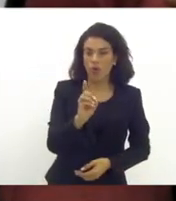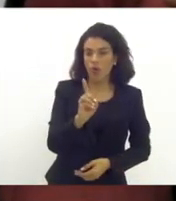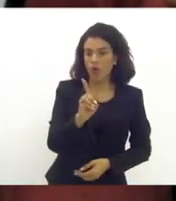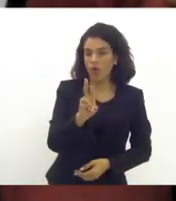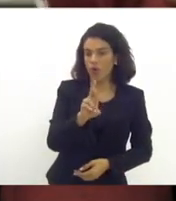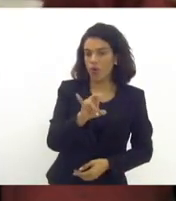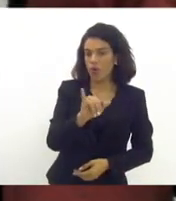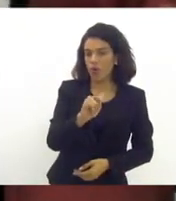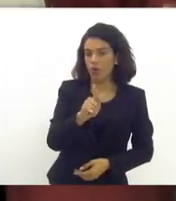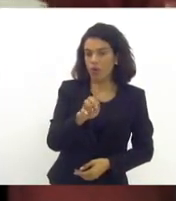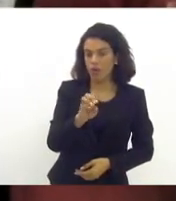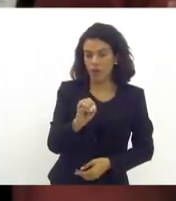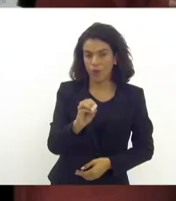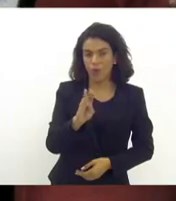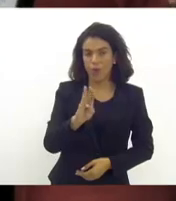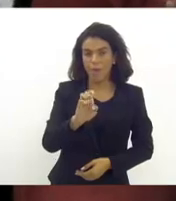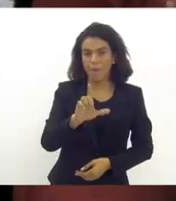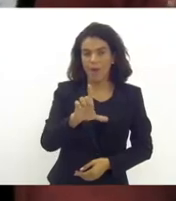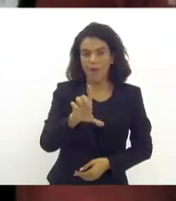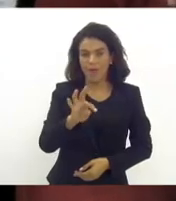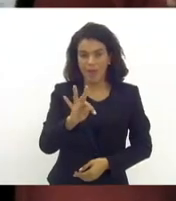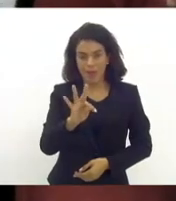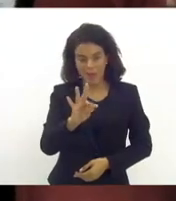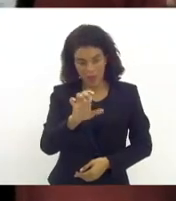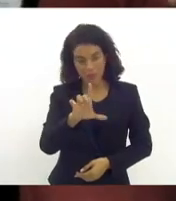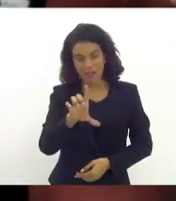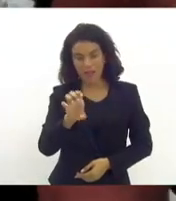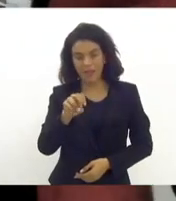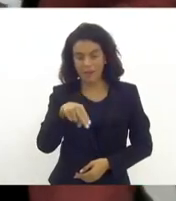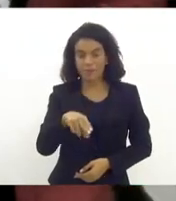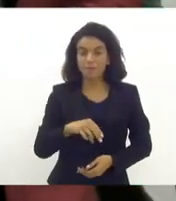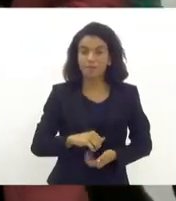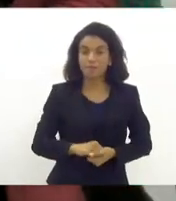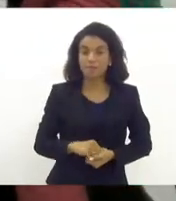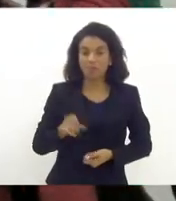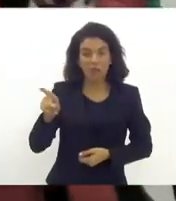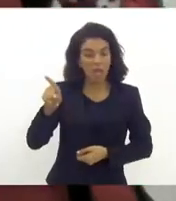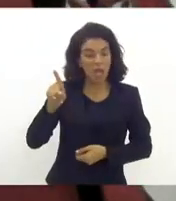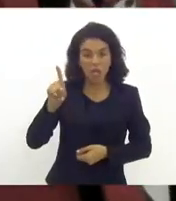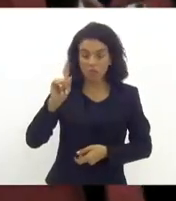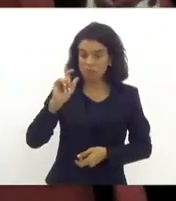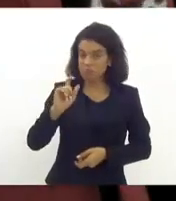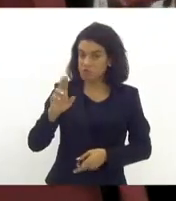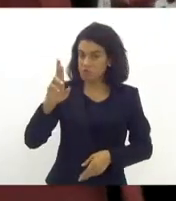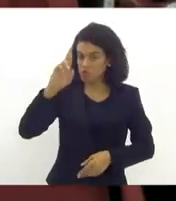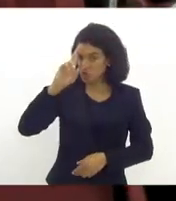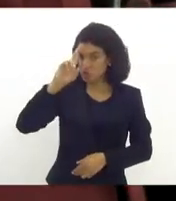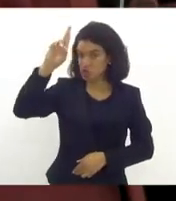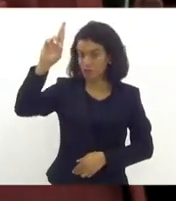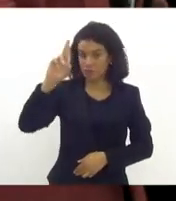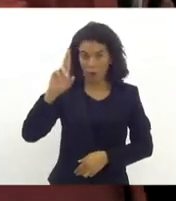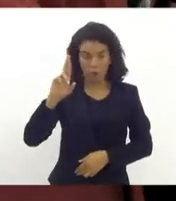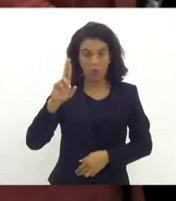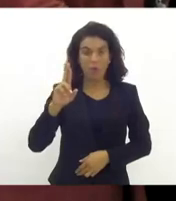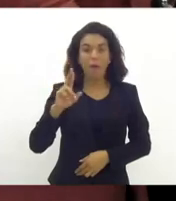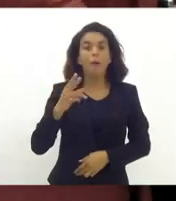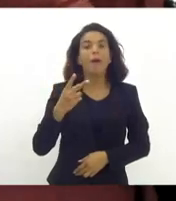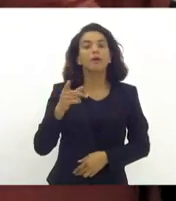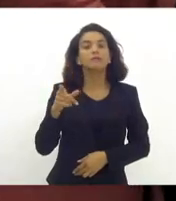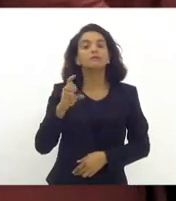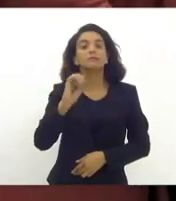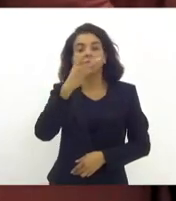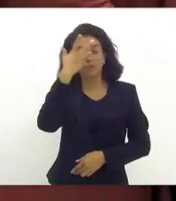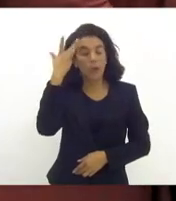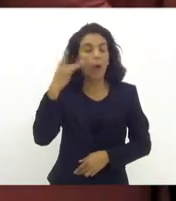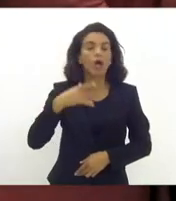virou o xerifão da Ordem do carnaval aí depois teve o Carnaval que prendia Quem fazia urina